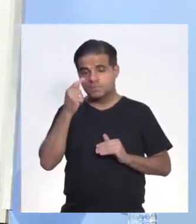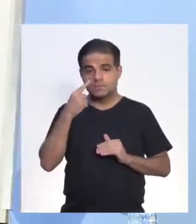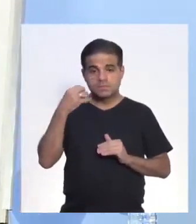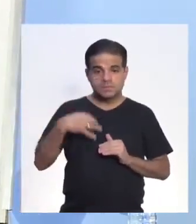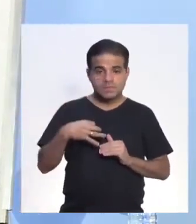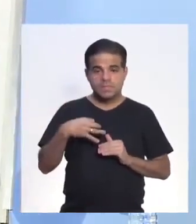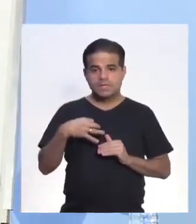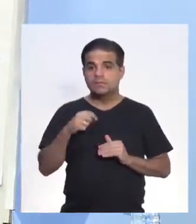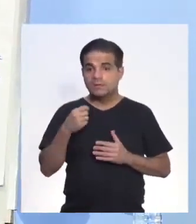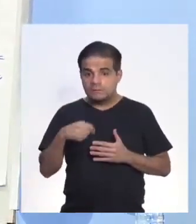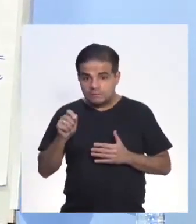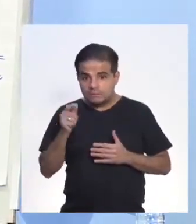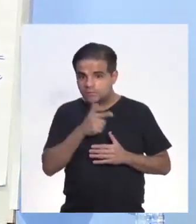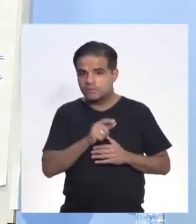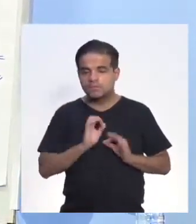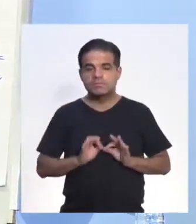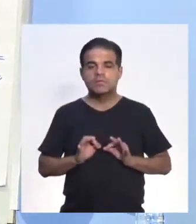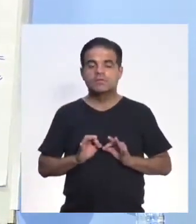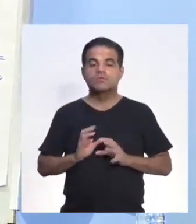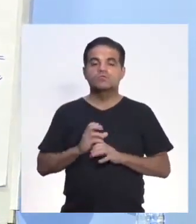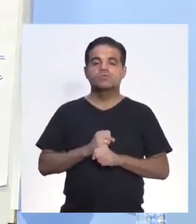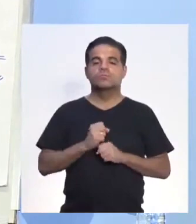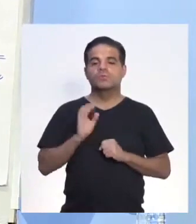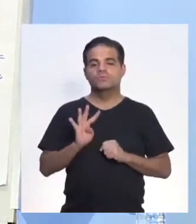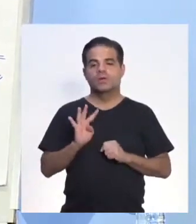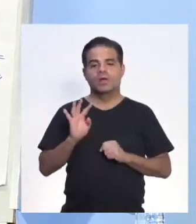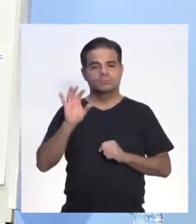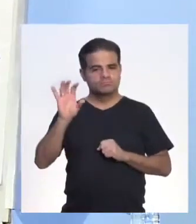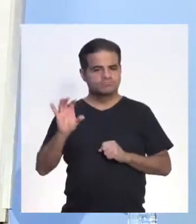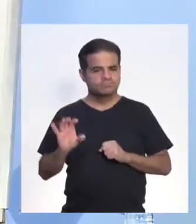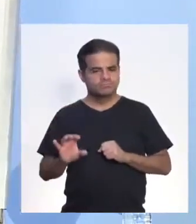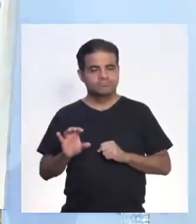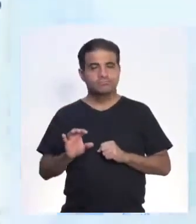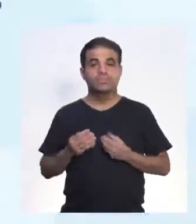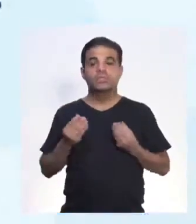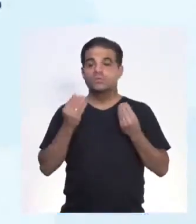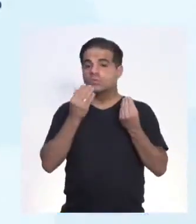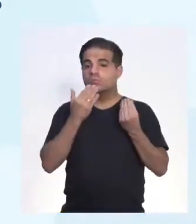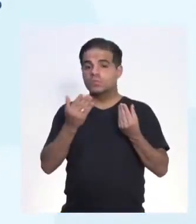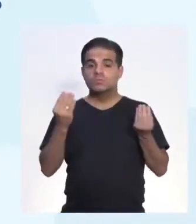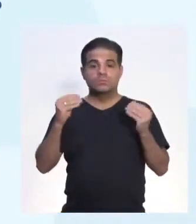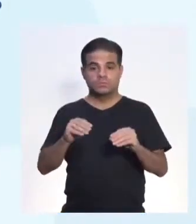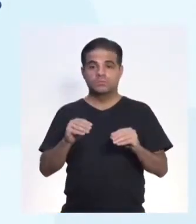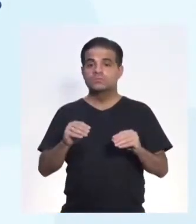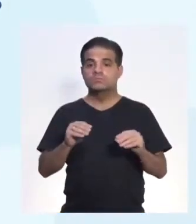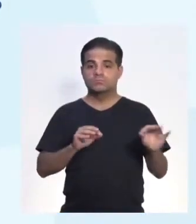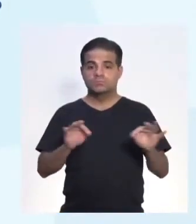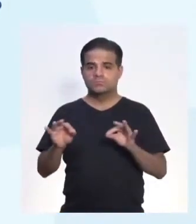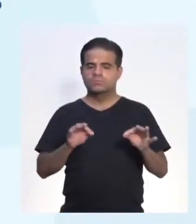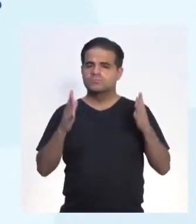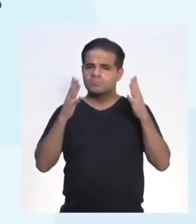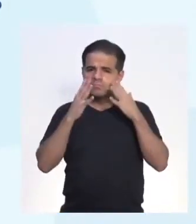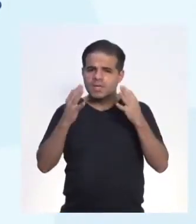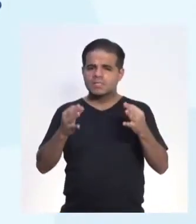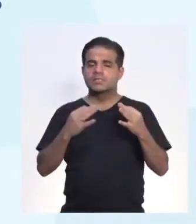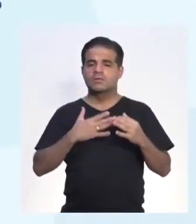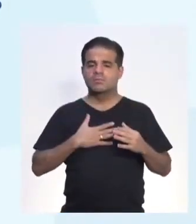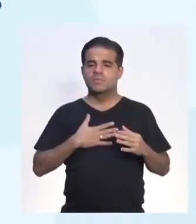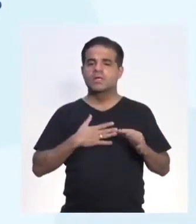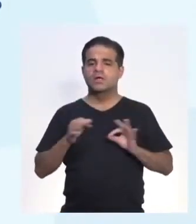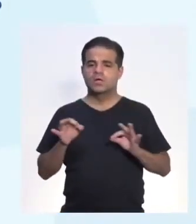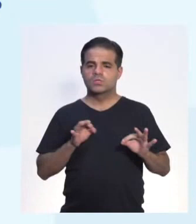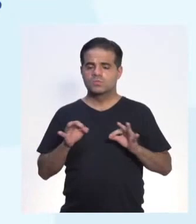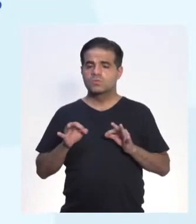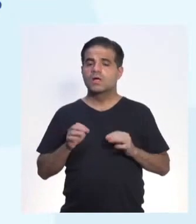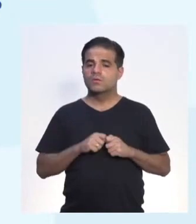acertado. Acertei mesmo, tá? Então, somei os 4 lados. Vou pedir para colocar a resolução na tela para eles. Preste atenção que na minha